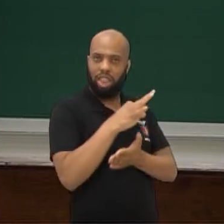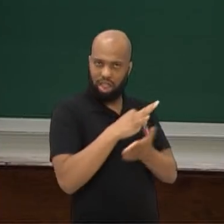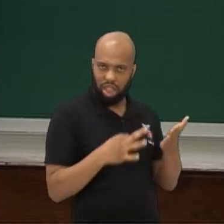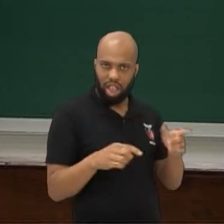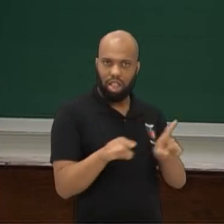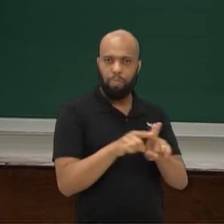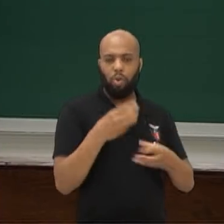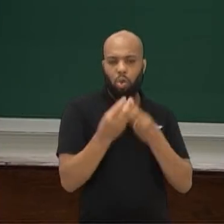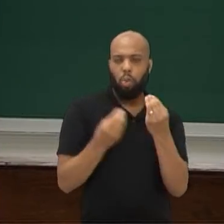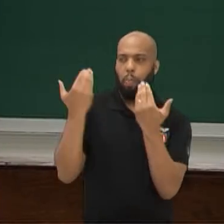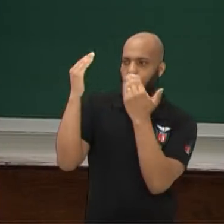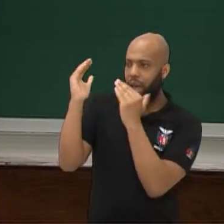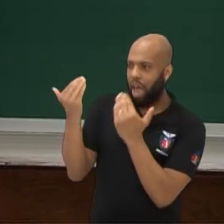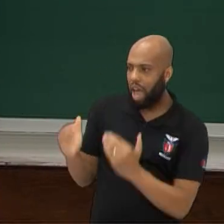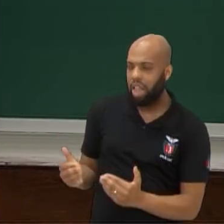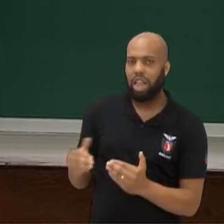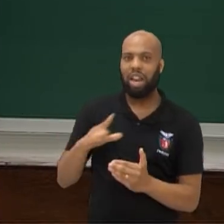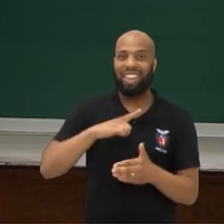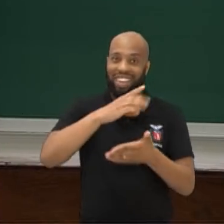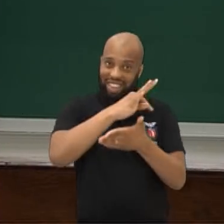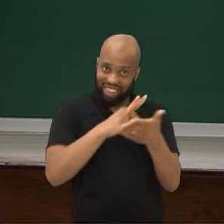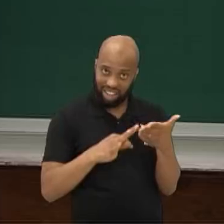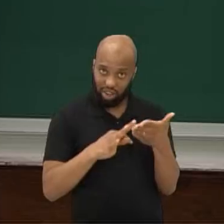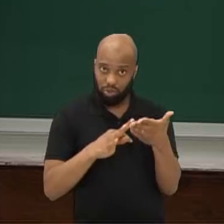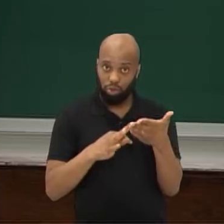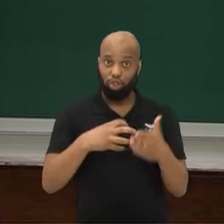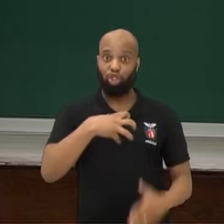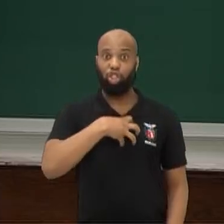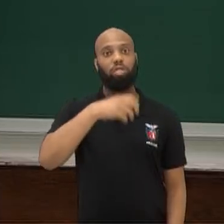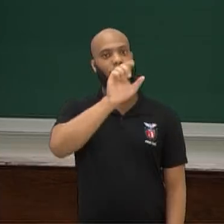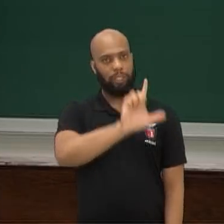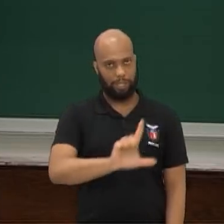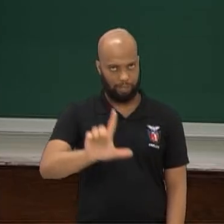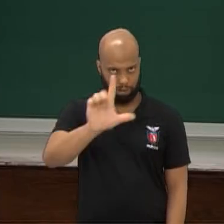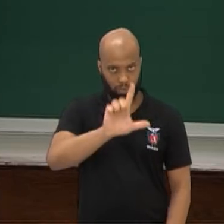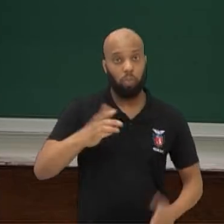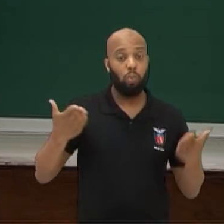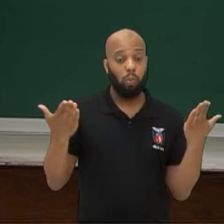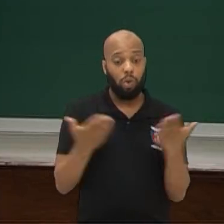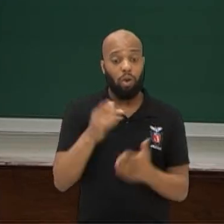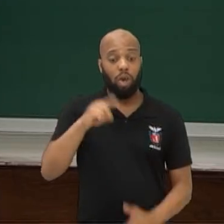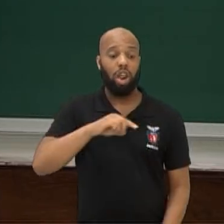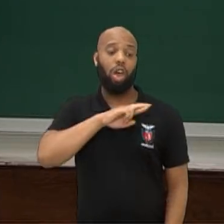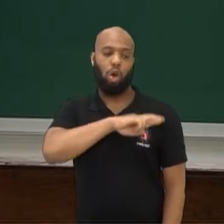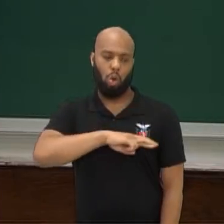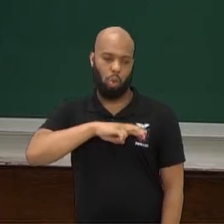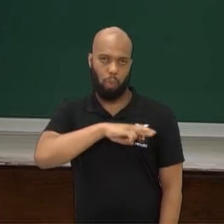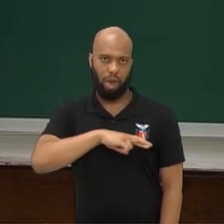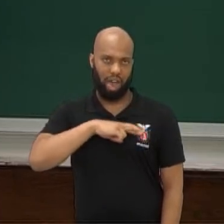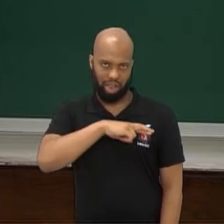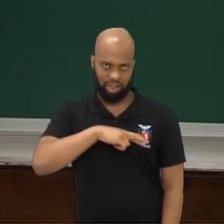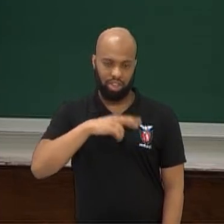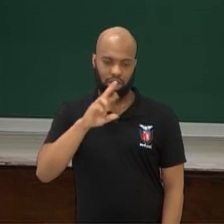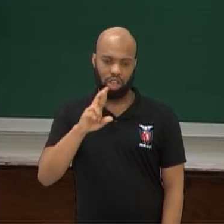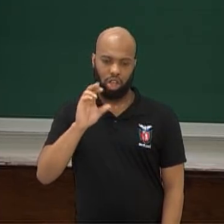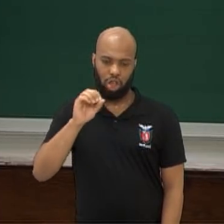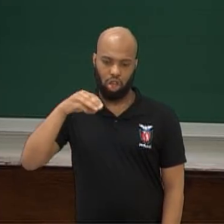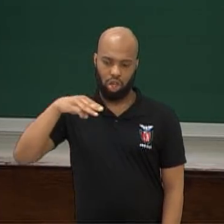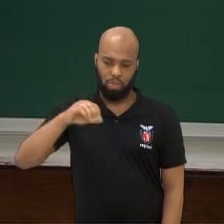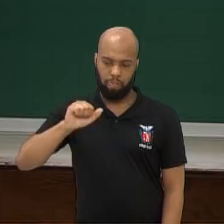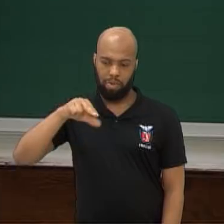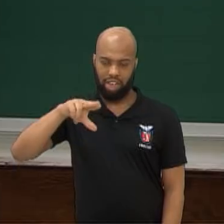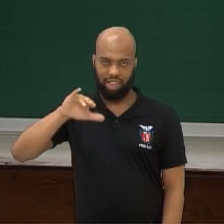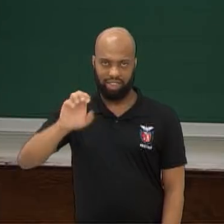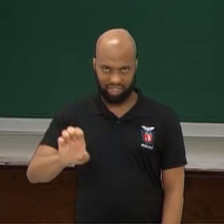análise dos elementos composicionais de um texto literário, certo? Nesse caso, o romance, Nessa aula a gente continua, a gente